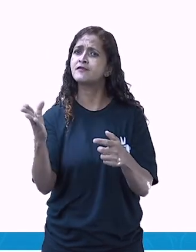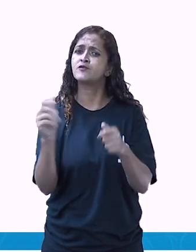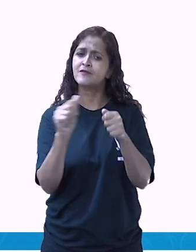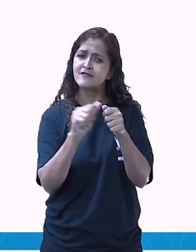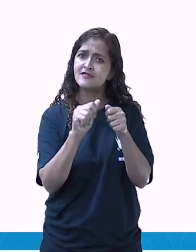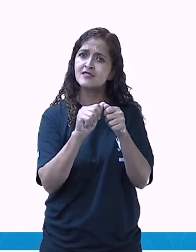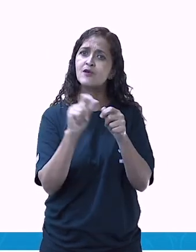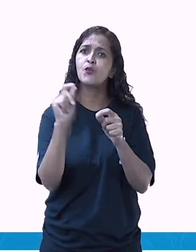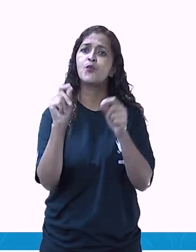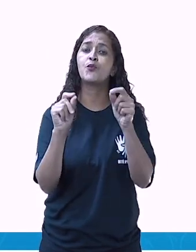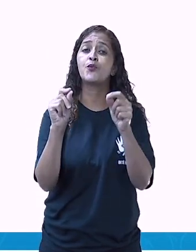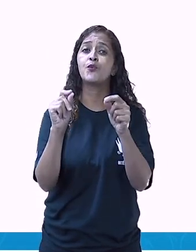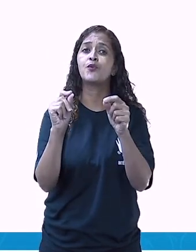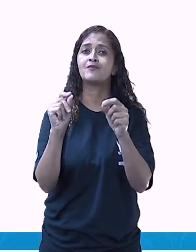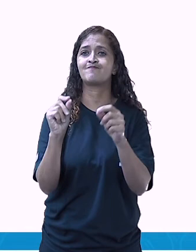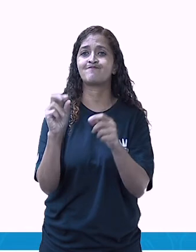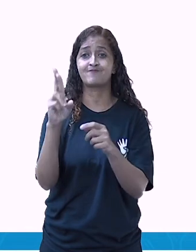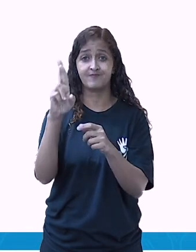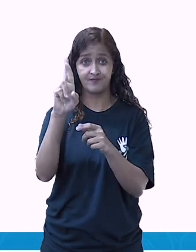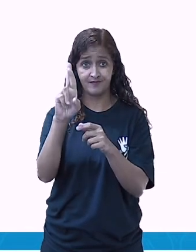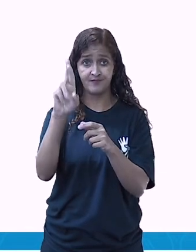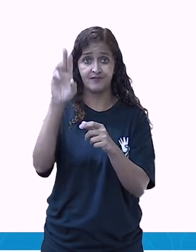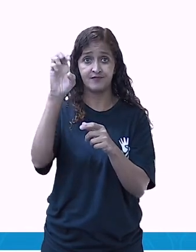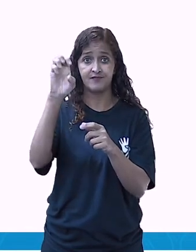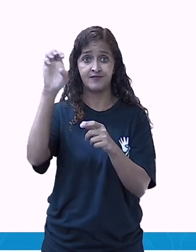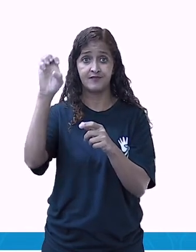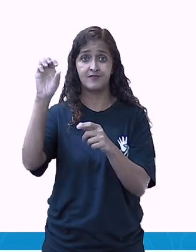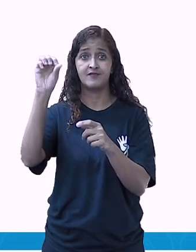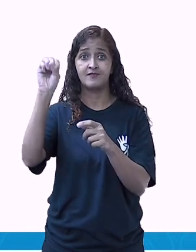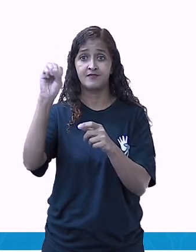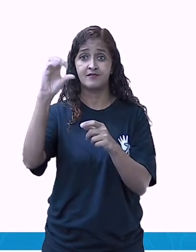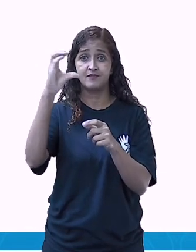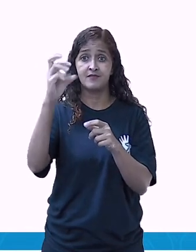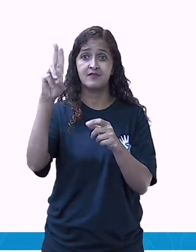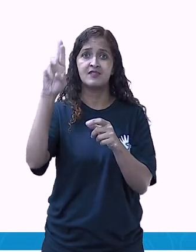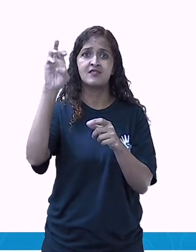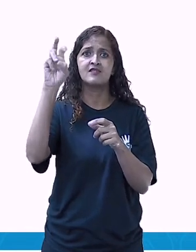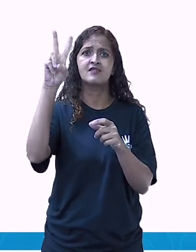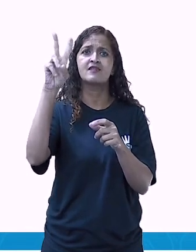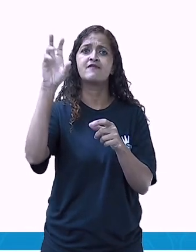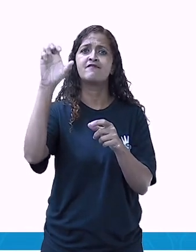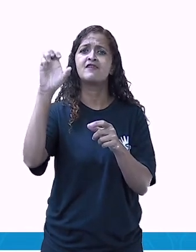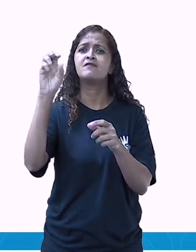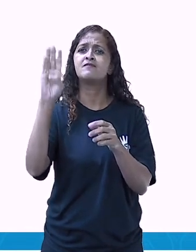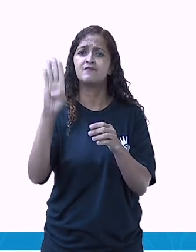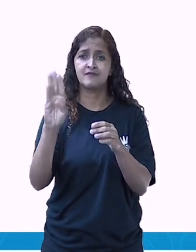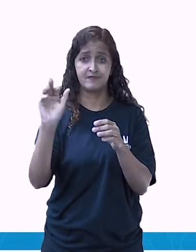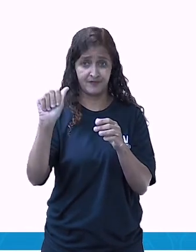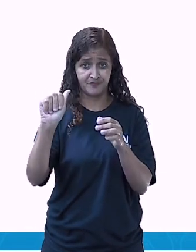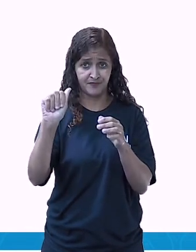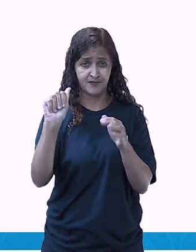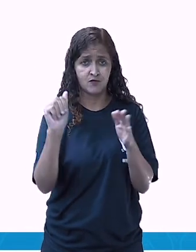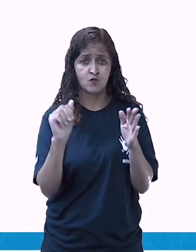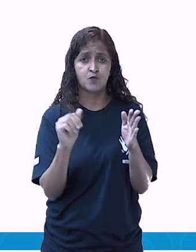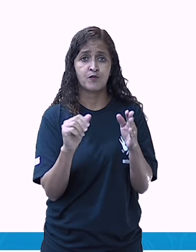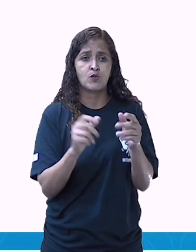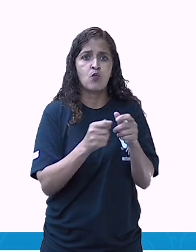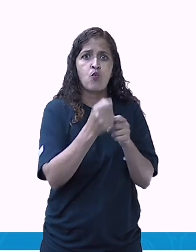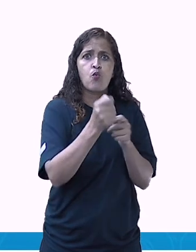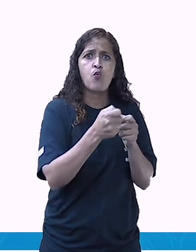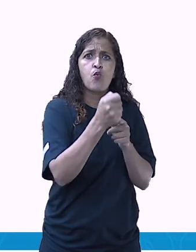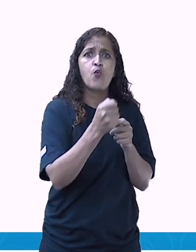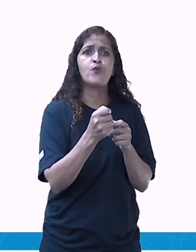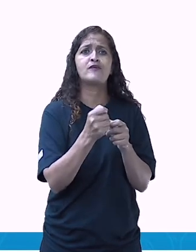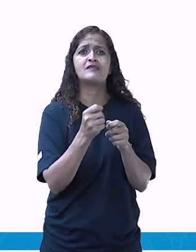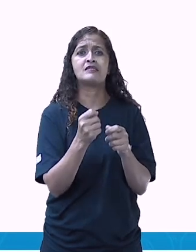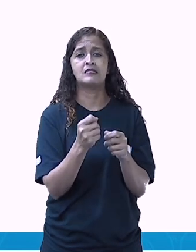Reescreva os balões que contêm os números pares. Quais são os números pares?